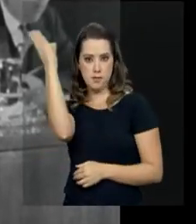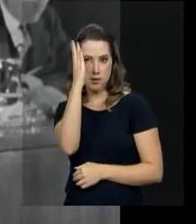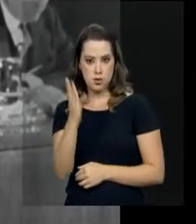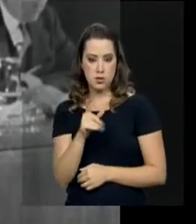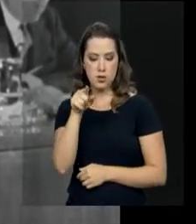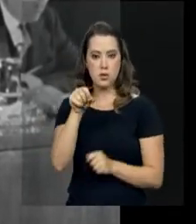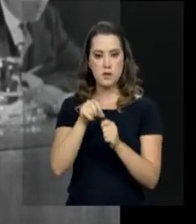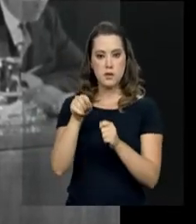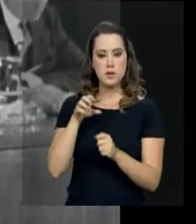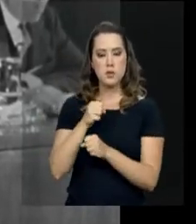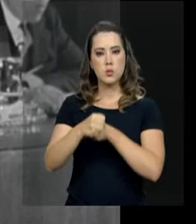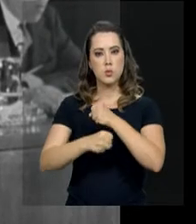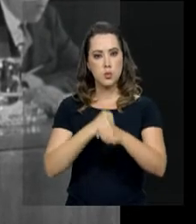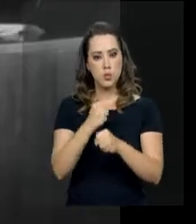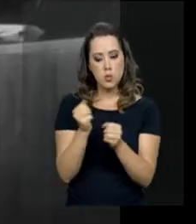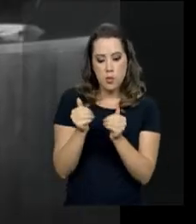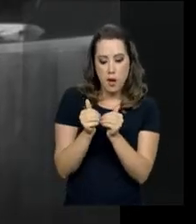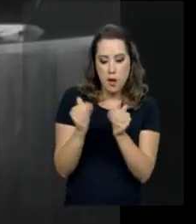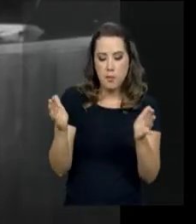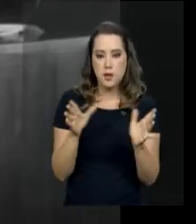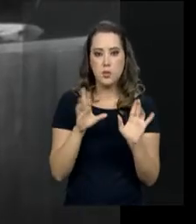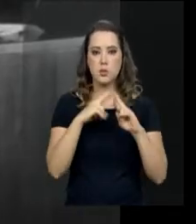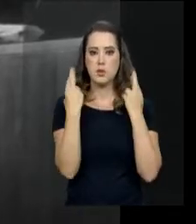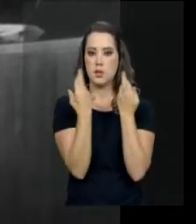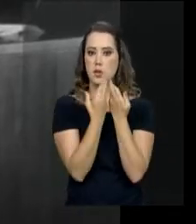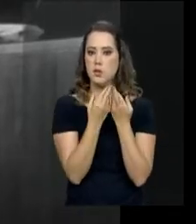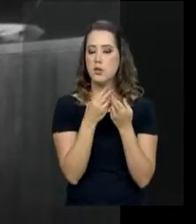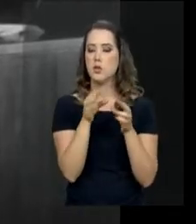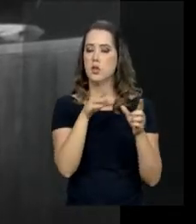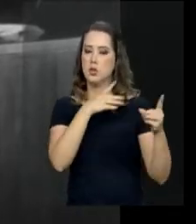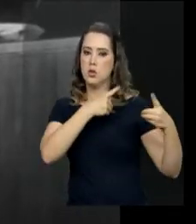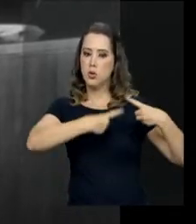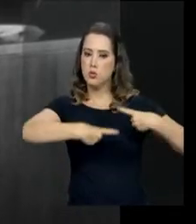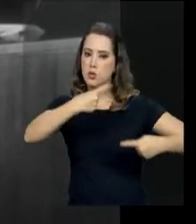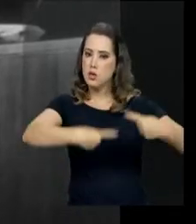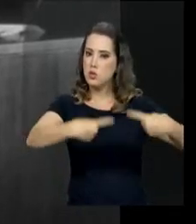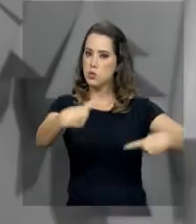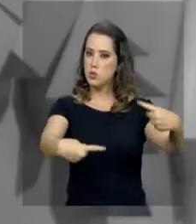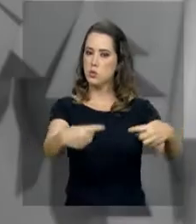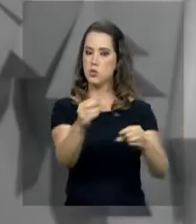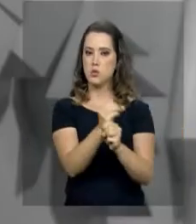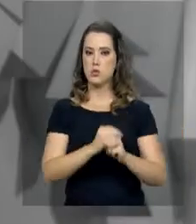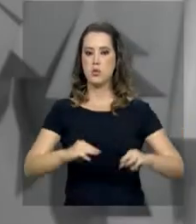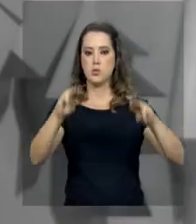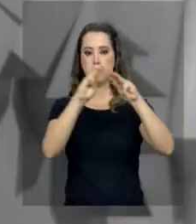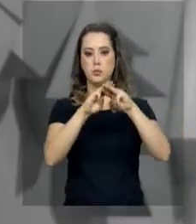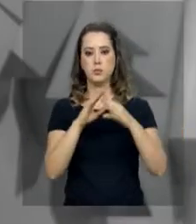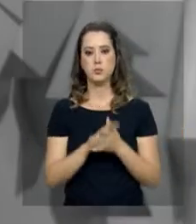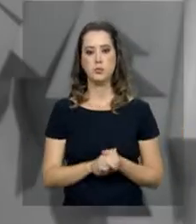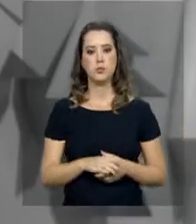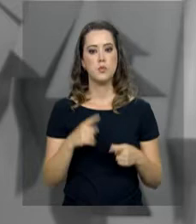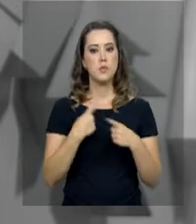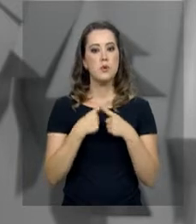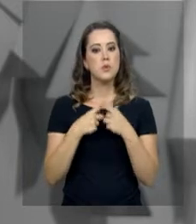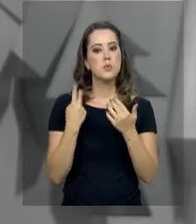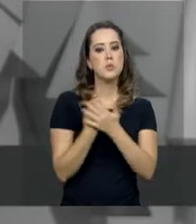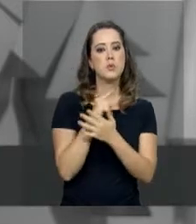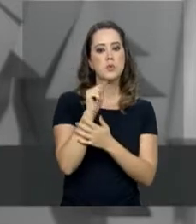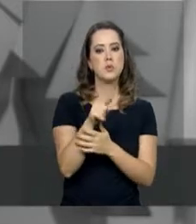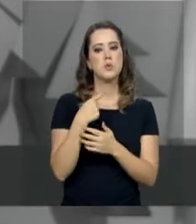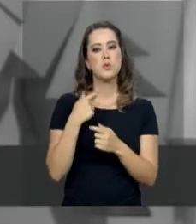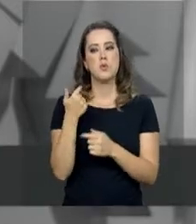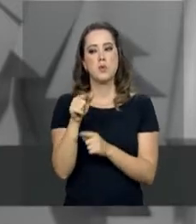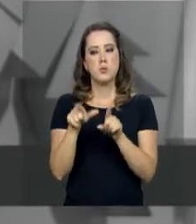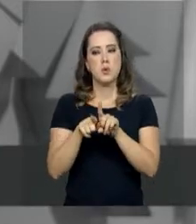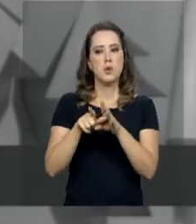Brasil fazer todo ano a abertura dos debates da Assembleia Geral da ONU. O acaso é porque Oswaldo Aranha não era o diplomata